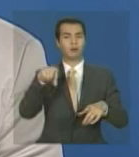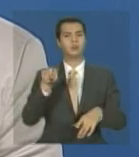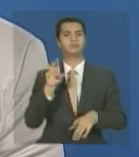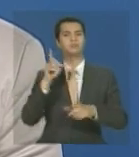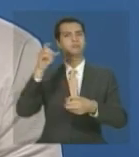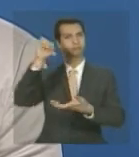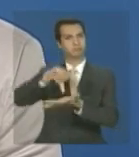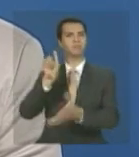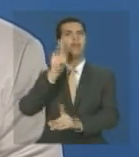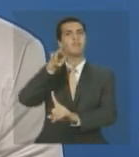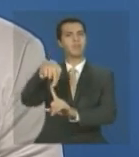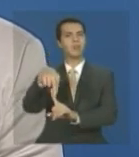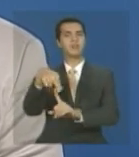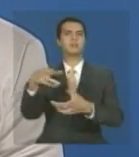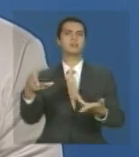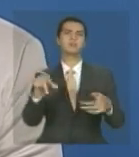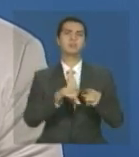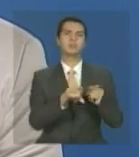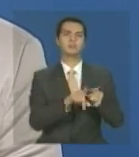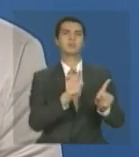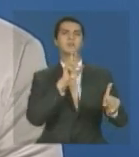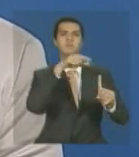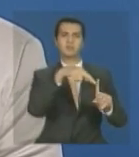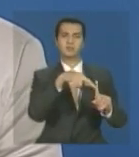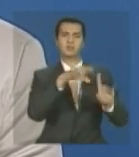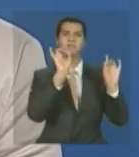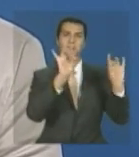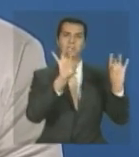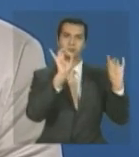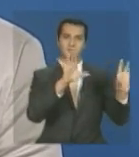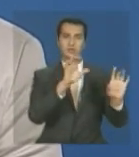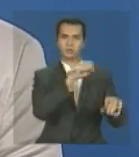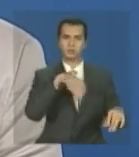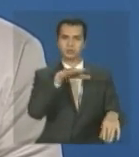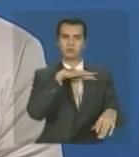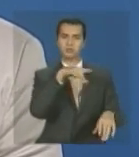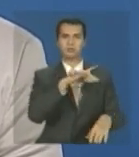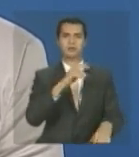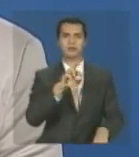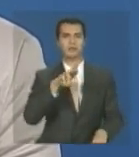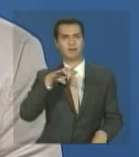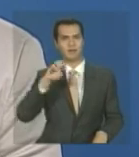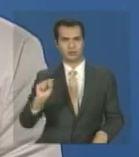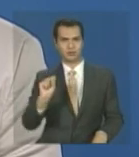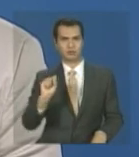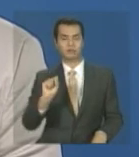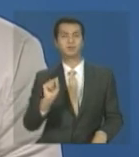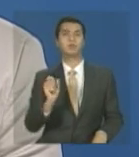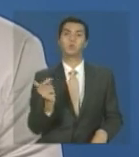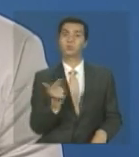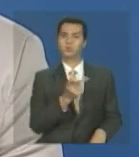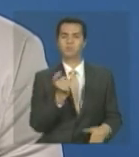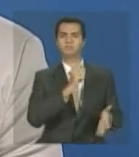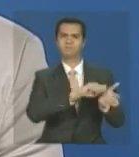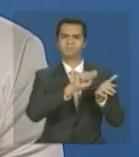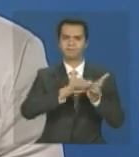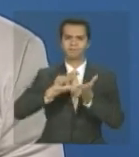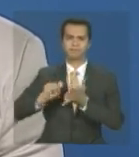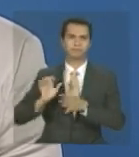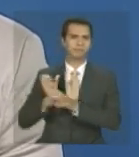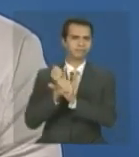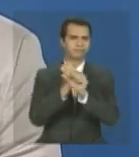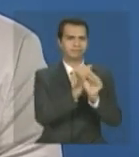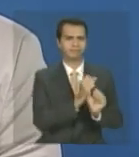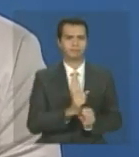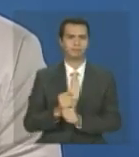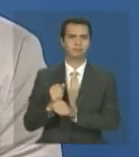da Assistência Social, e os Centros de Referência Especializados da Assistência Social, que nós denominamos de CREAS. E agora,